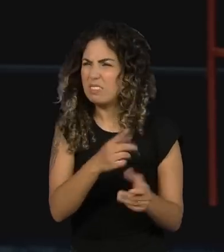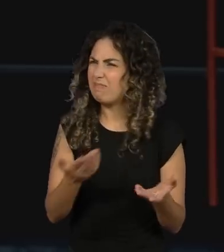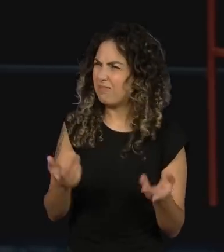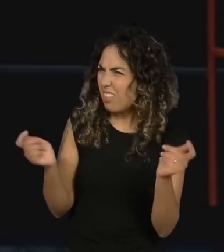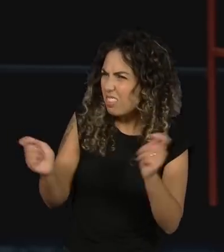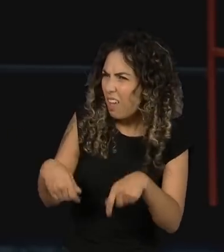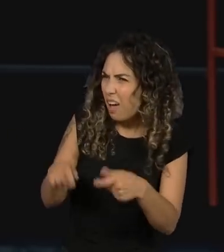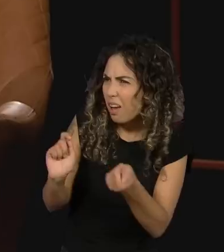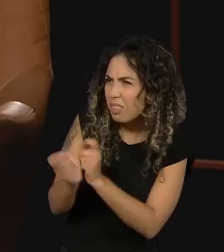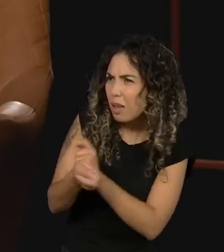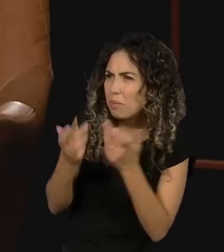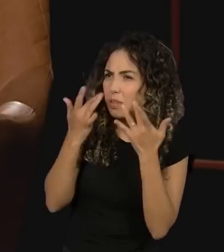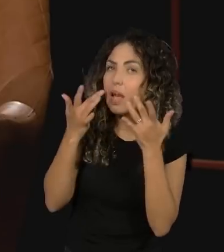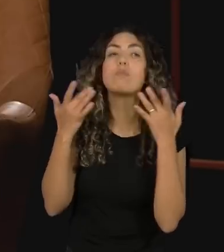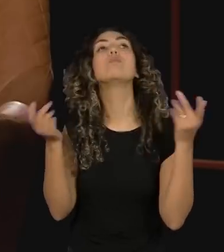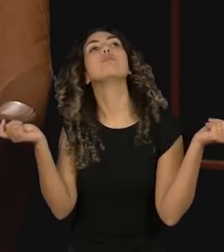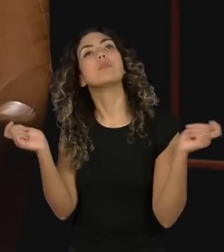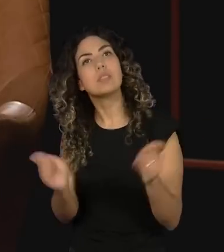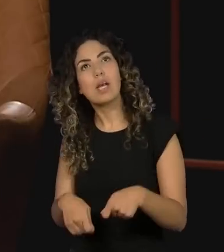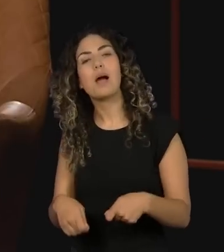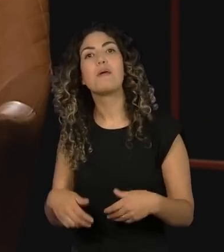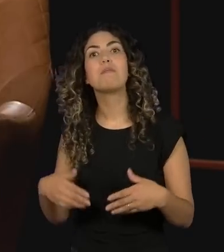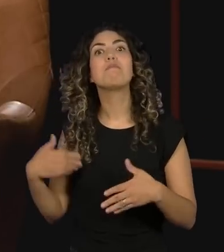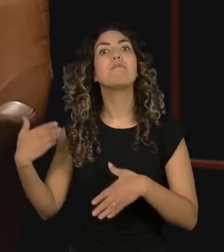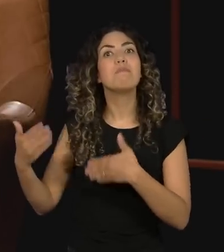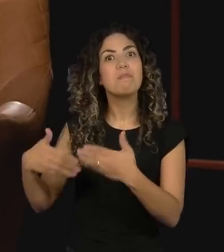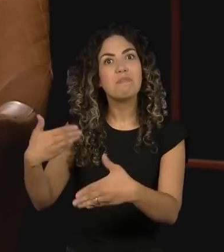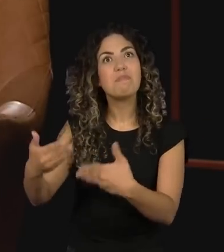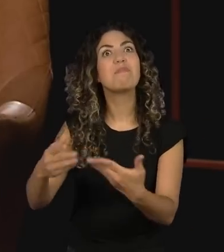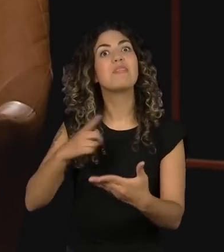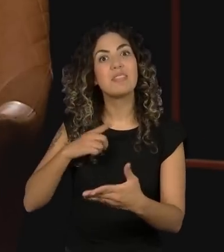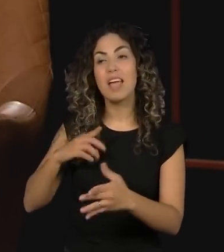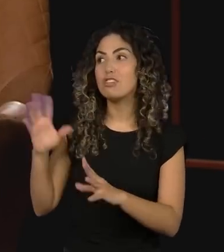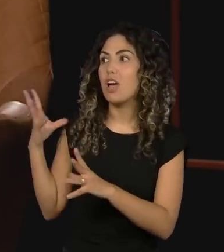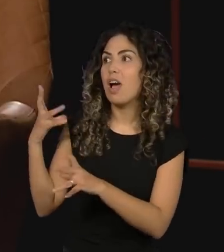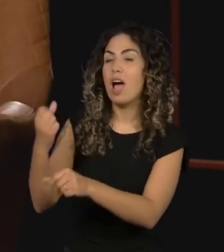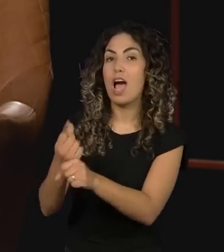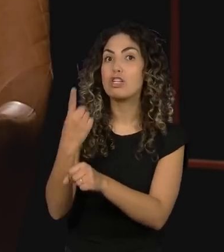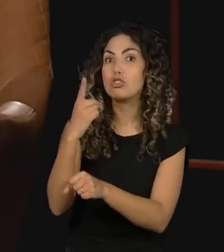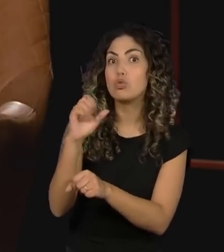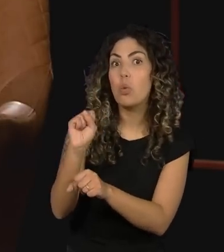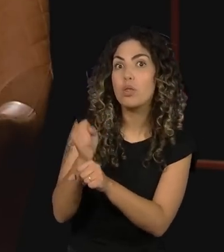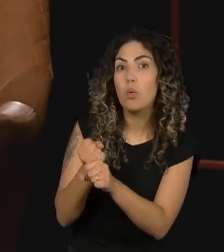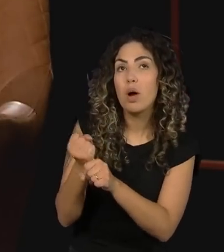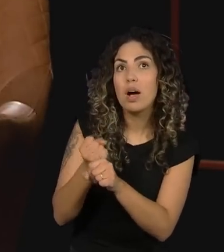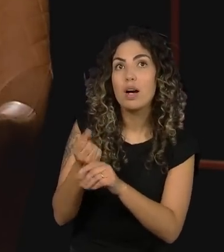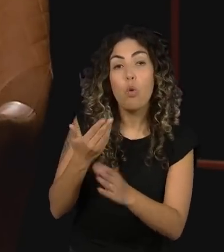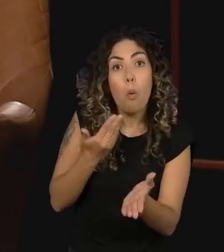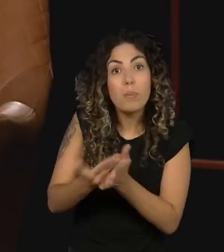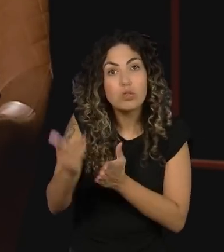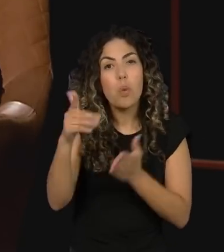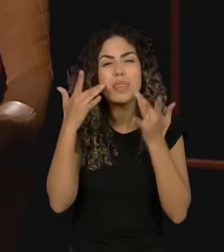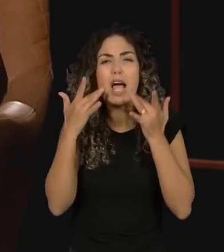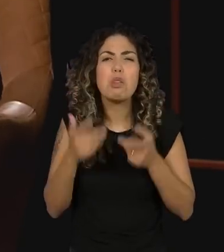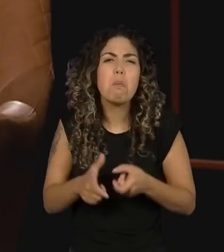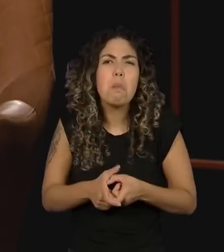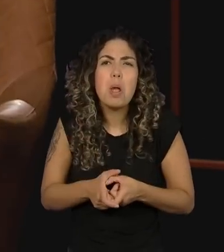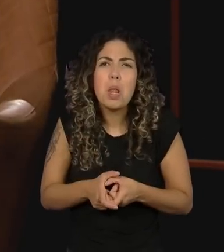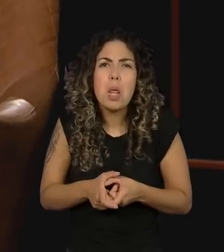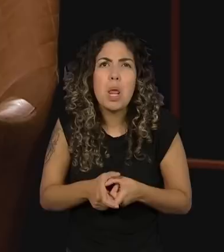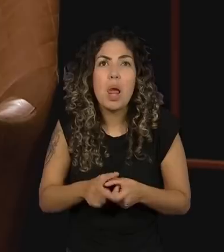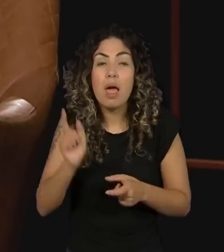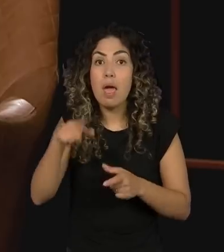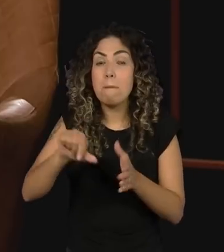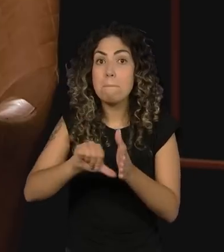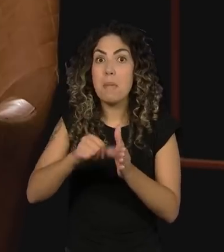teatro? Acho. 18 anos em cartaz. Estrei num teatrinho desse tamanho. A primeira vez que eu fiquei nua,